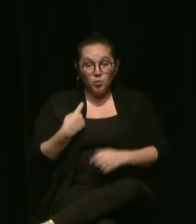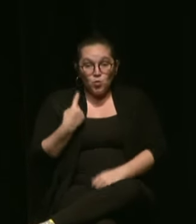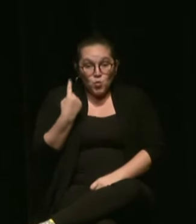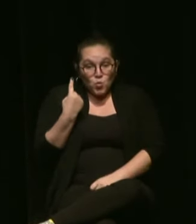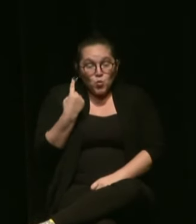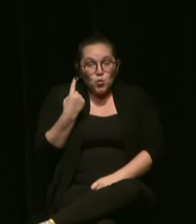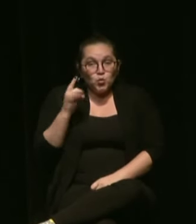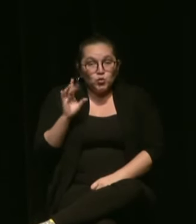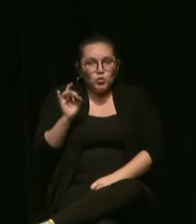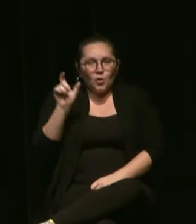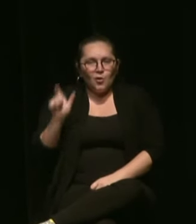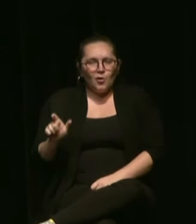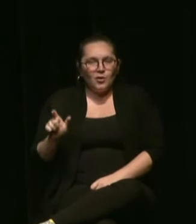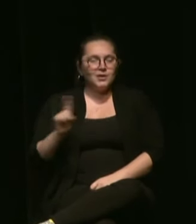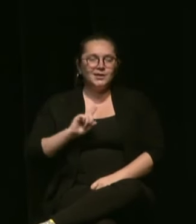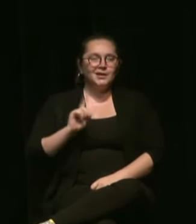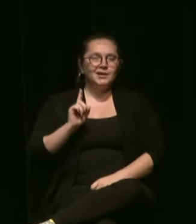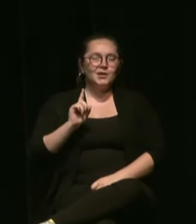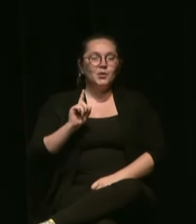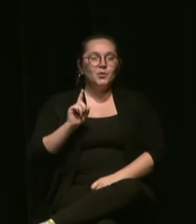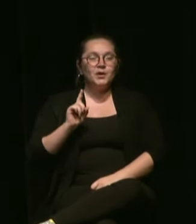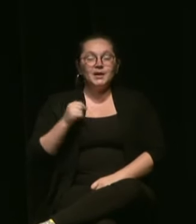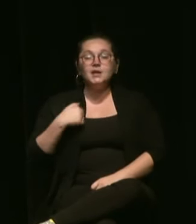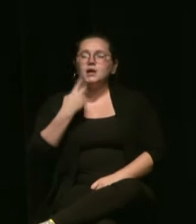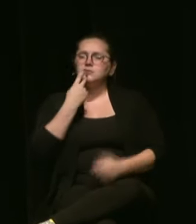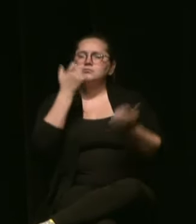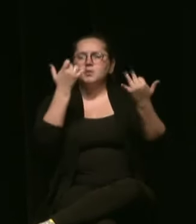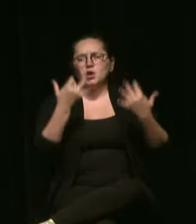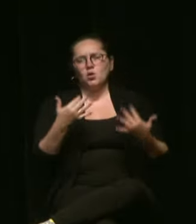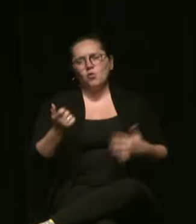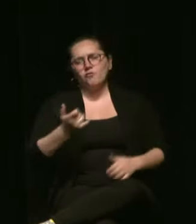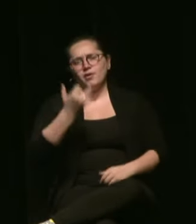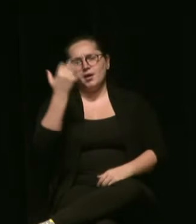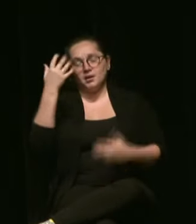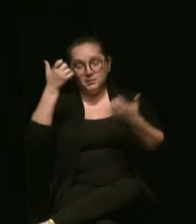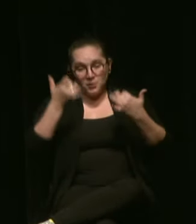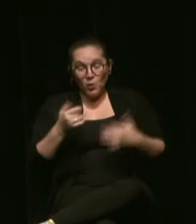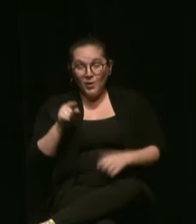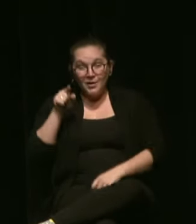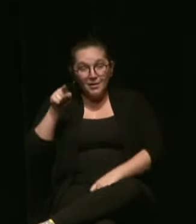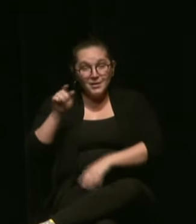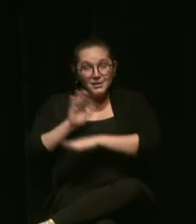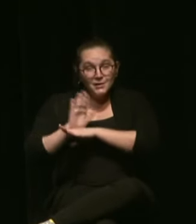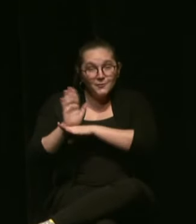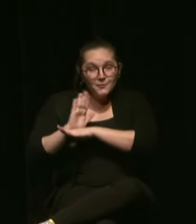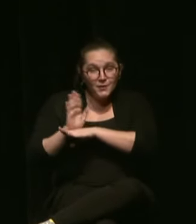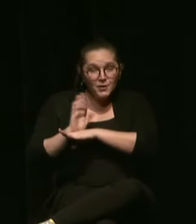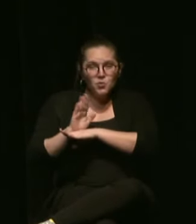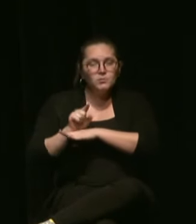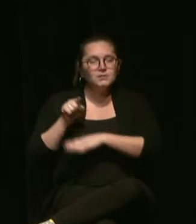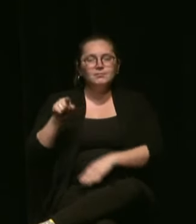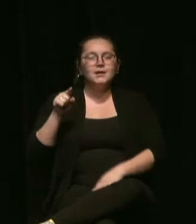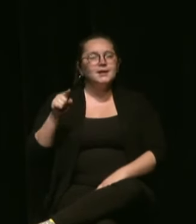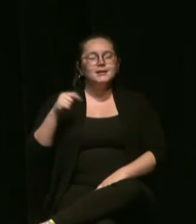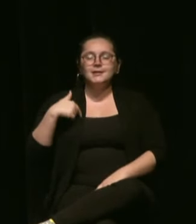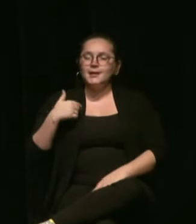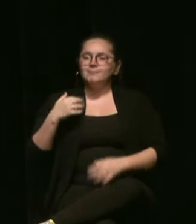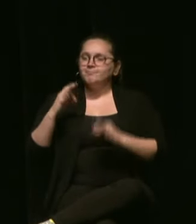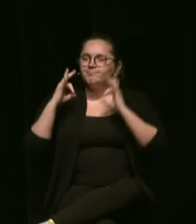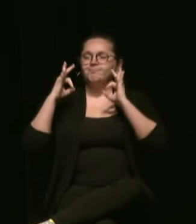Coutinho. E o Coutinho me disse isso várias vezes, ele é um filme de triunfo, mas ao mesmo